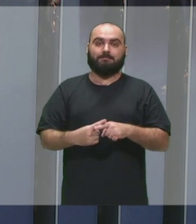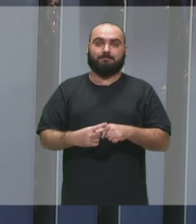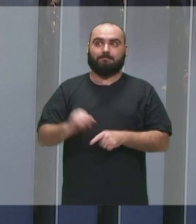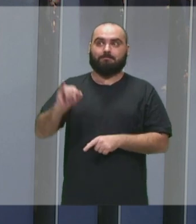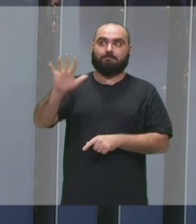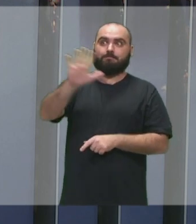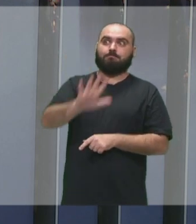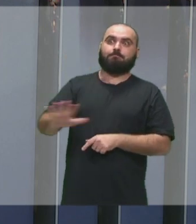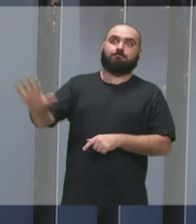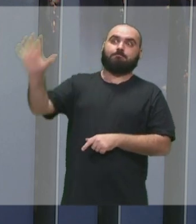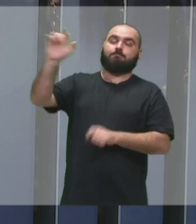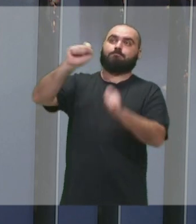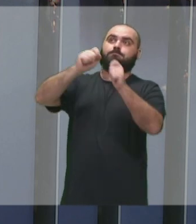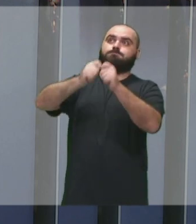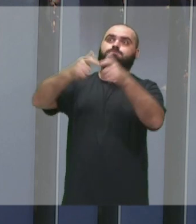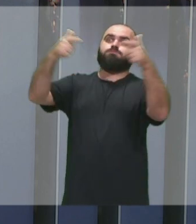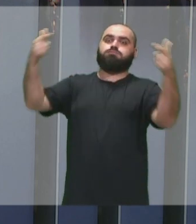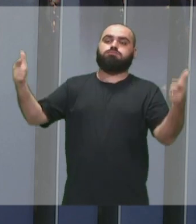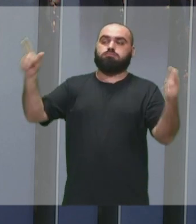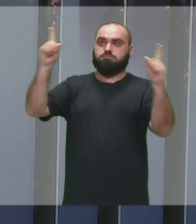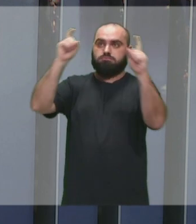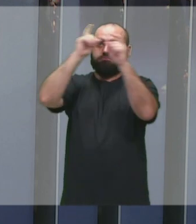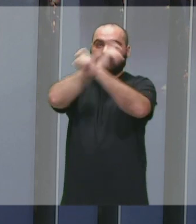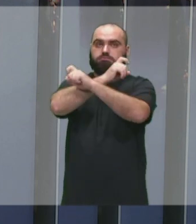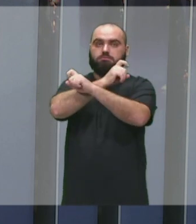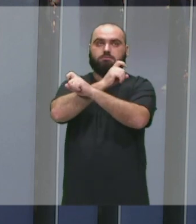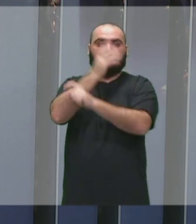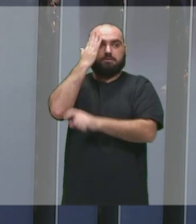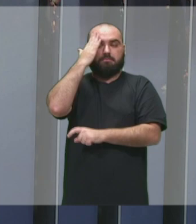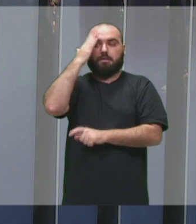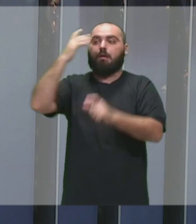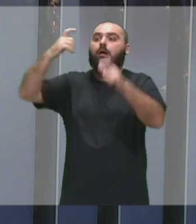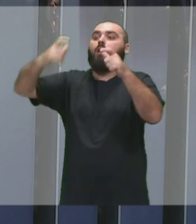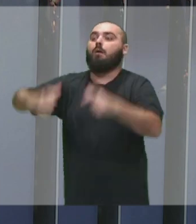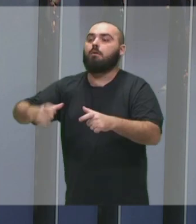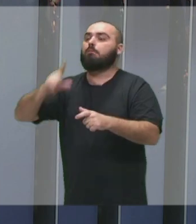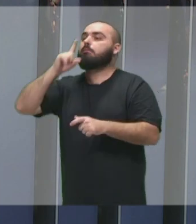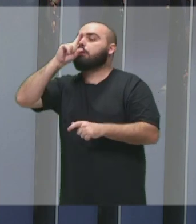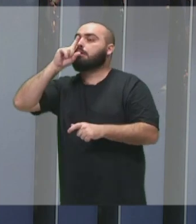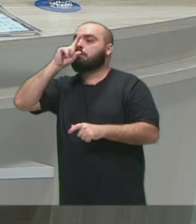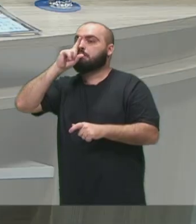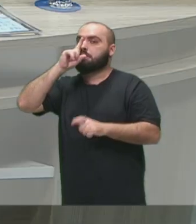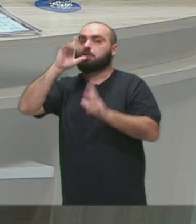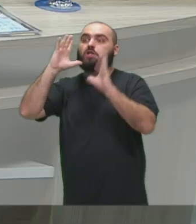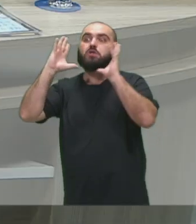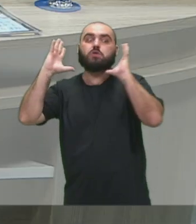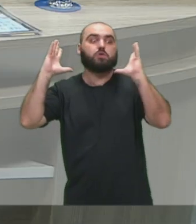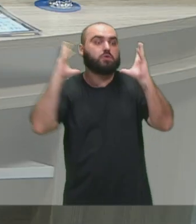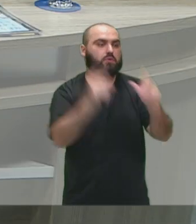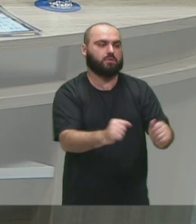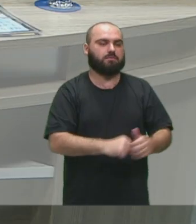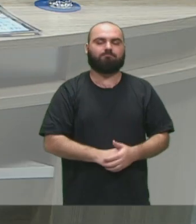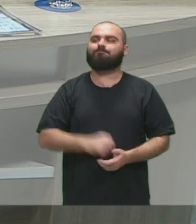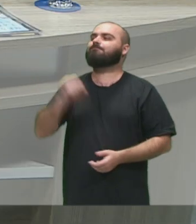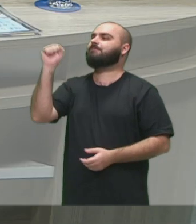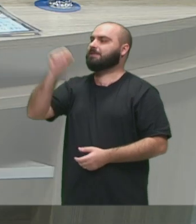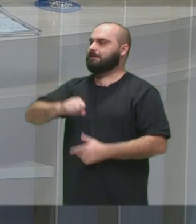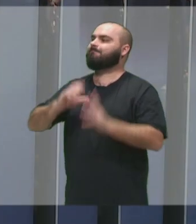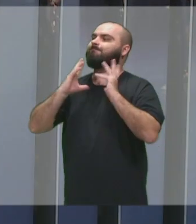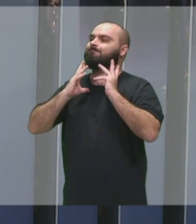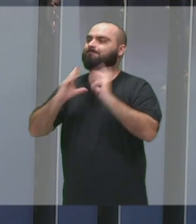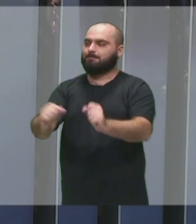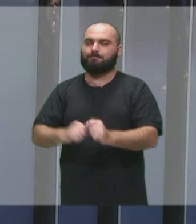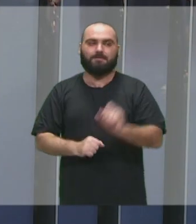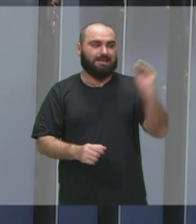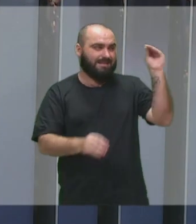ampla que fica até difícil de dizer assim, onde está o perigo. Infelizmente, o perigo está em todo lugar. Em todos os lugares. Inclusive dentro de